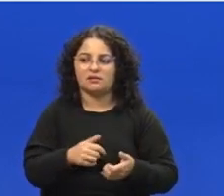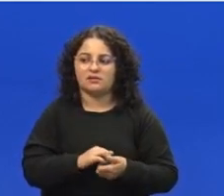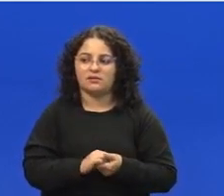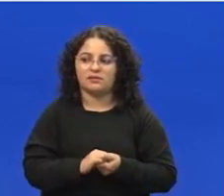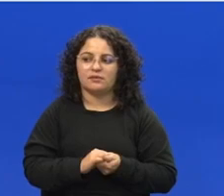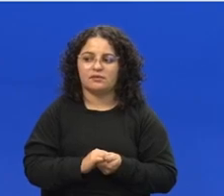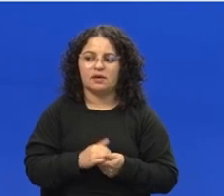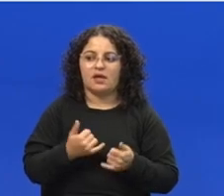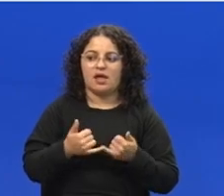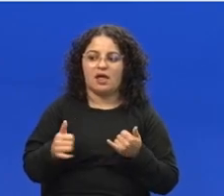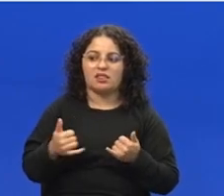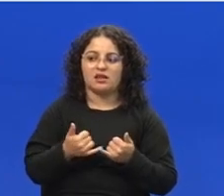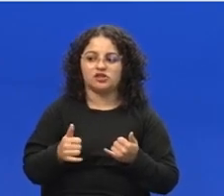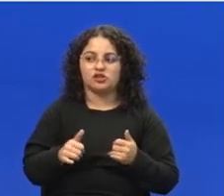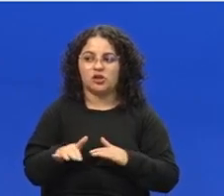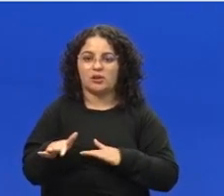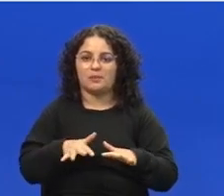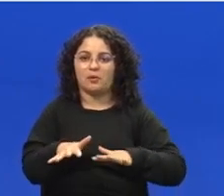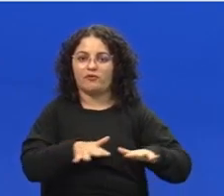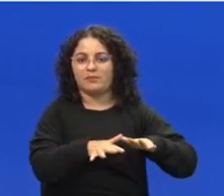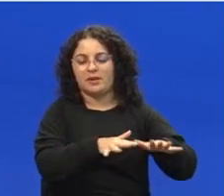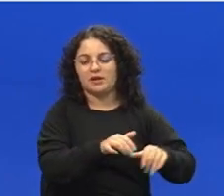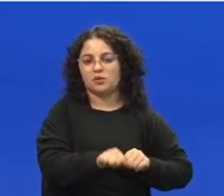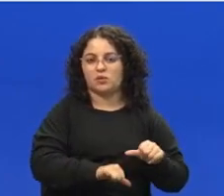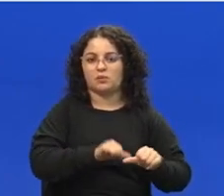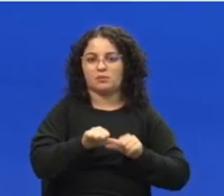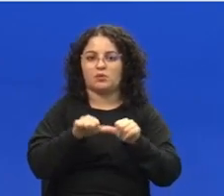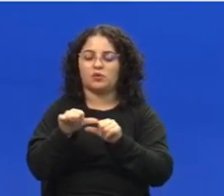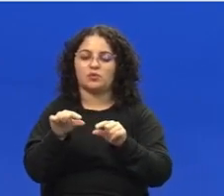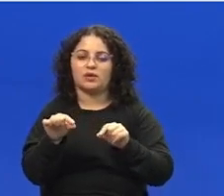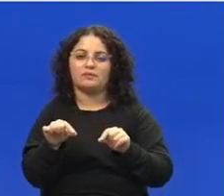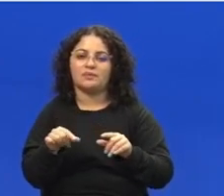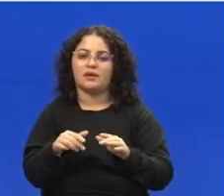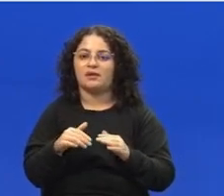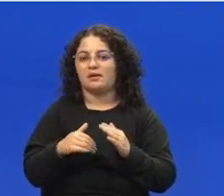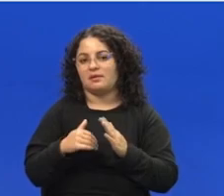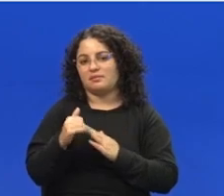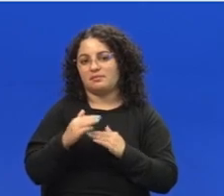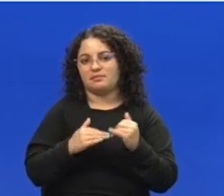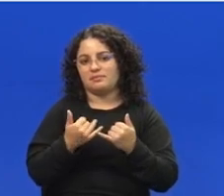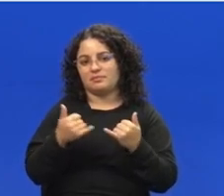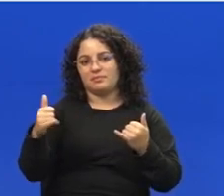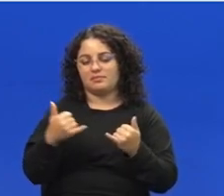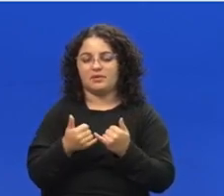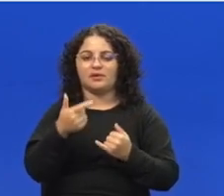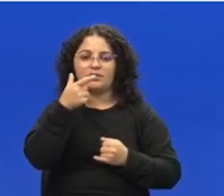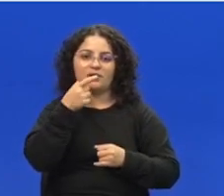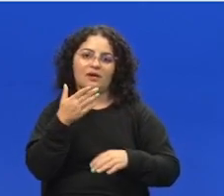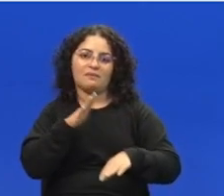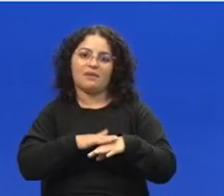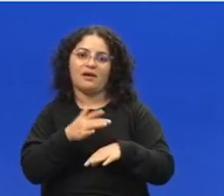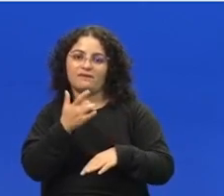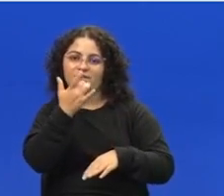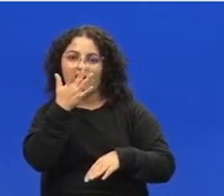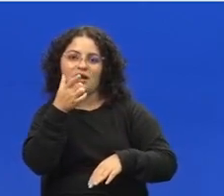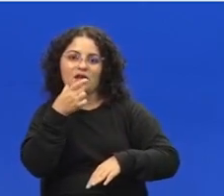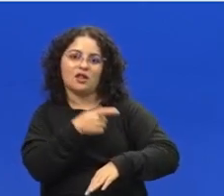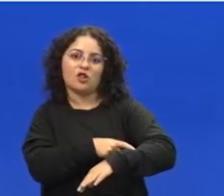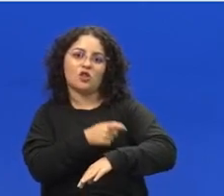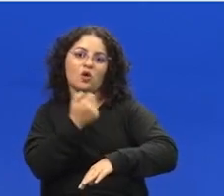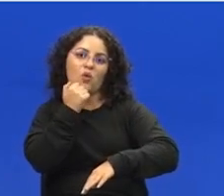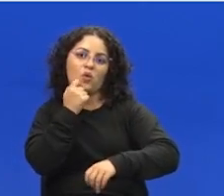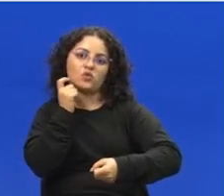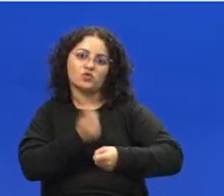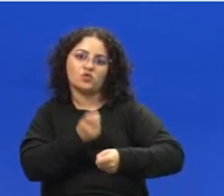mecânico, essa energia mecânica, se transforme em uma atividade elétrica, favorecendo a calcificação deste